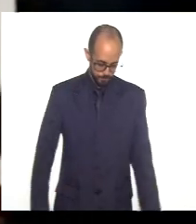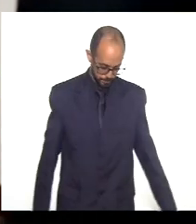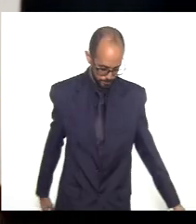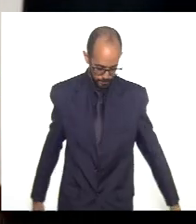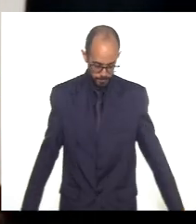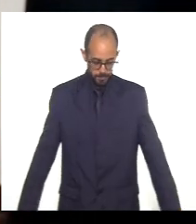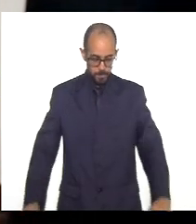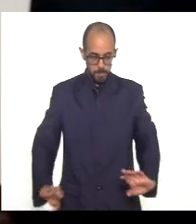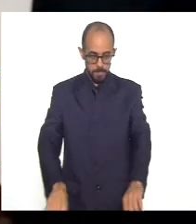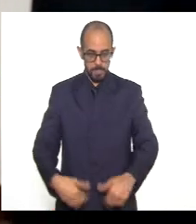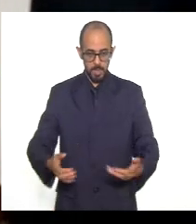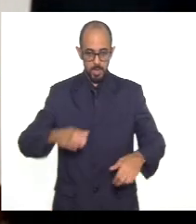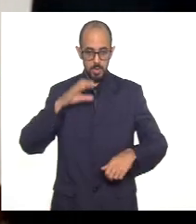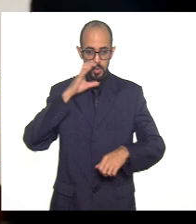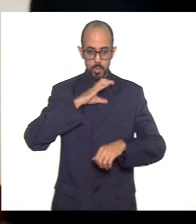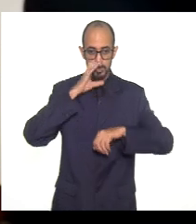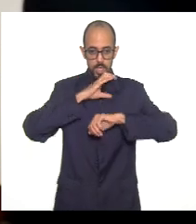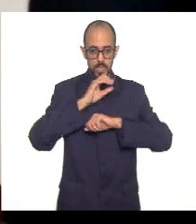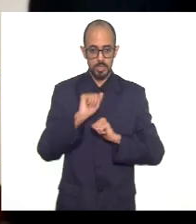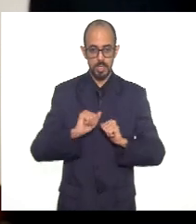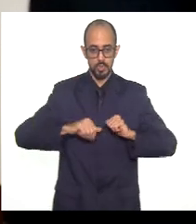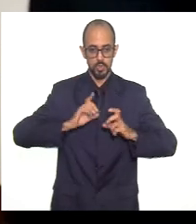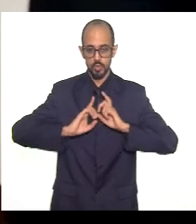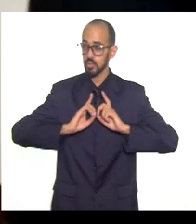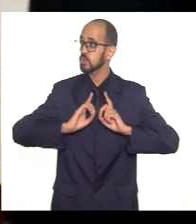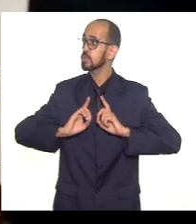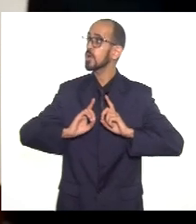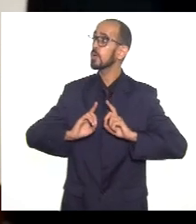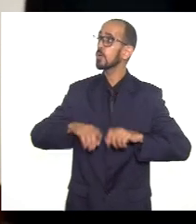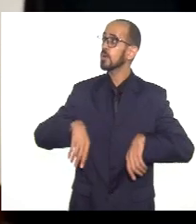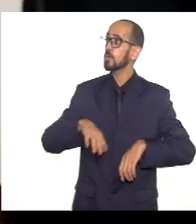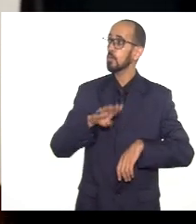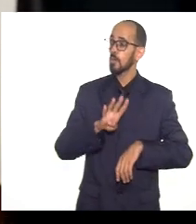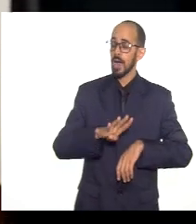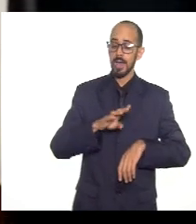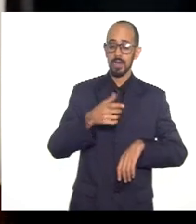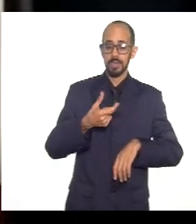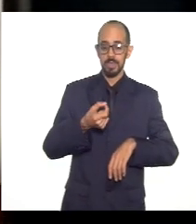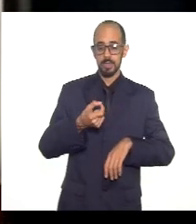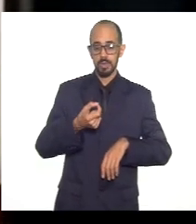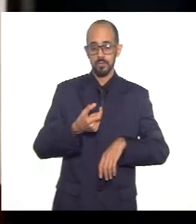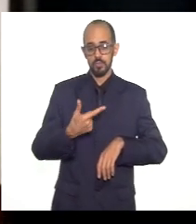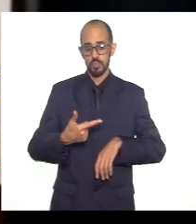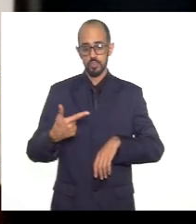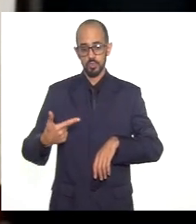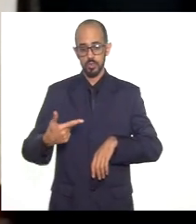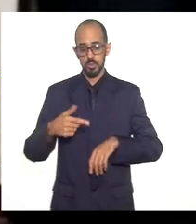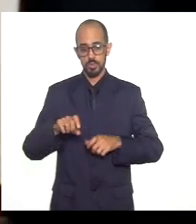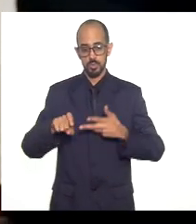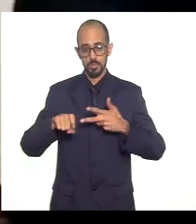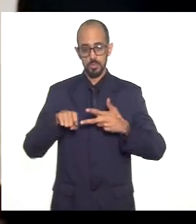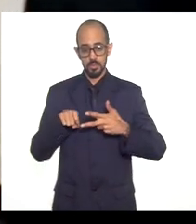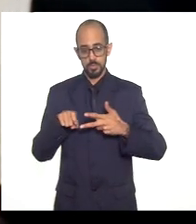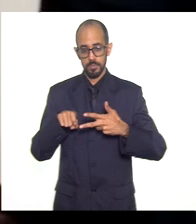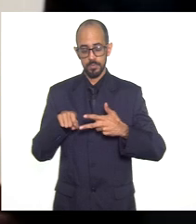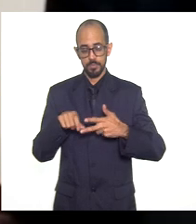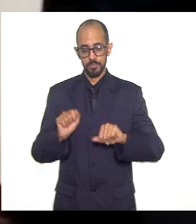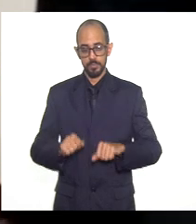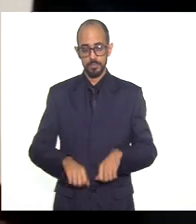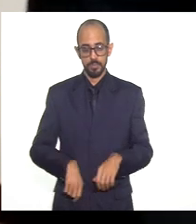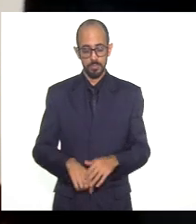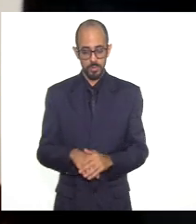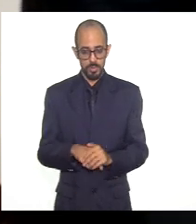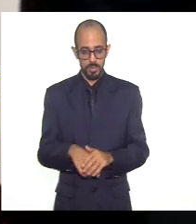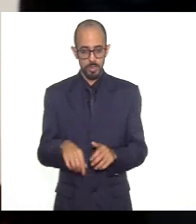Anuncio, em regime de prioridade, a discussão única projeto de lei 4022/2021, de autoria do Poder Executivo, mensagem 10/21,